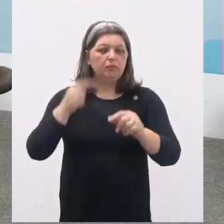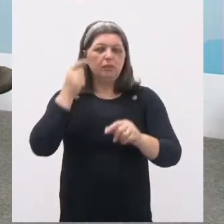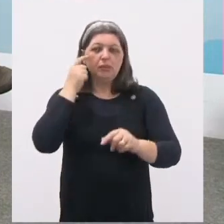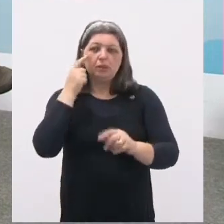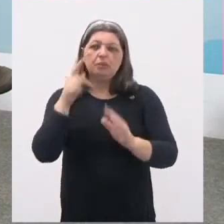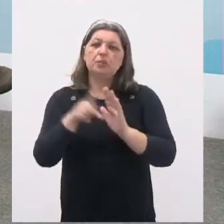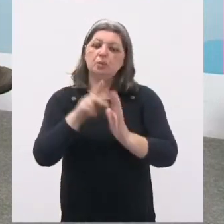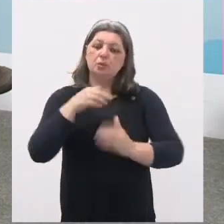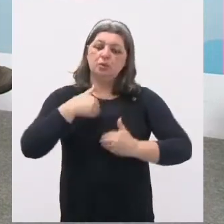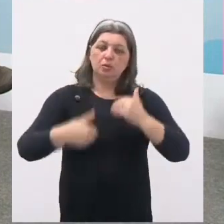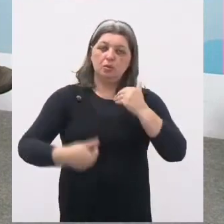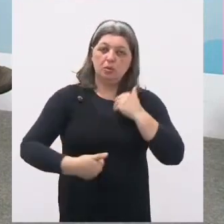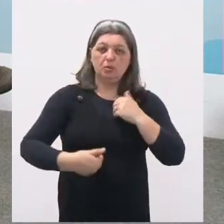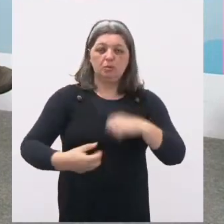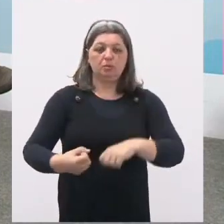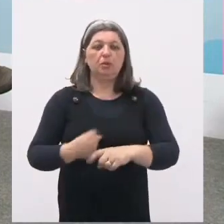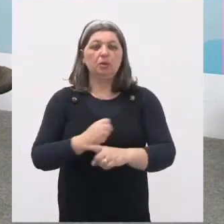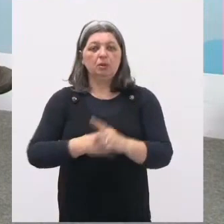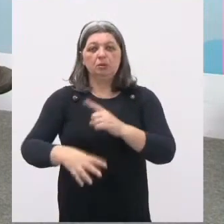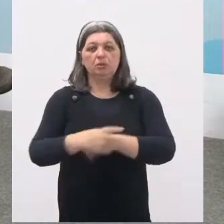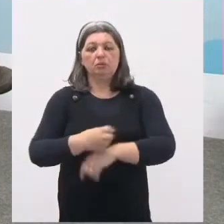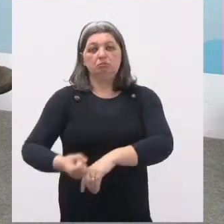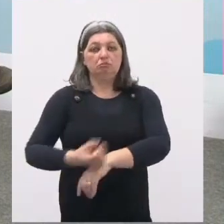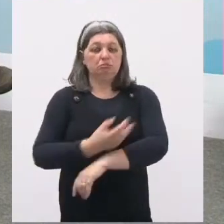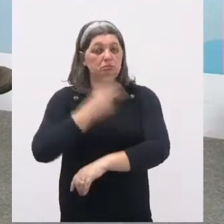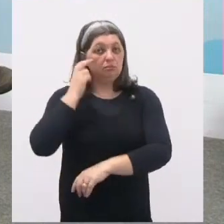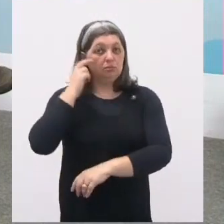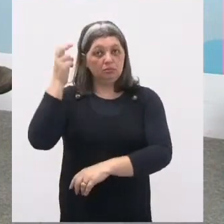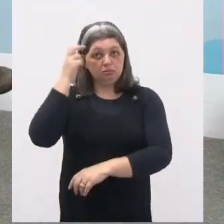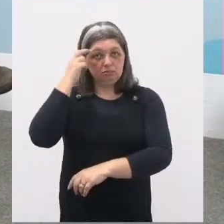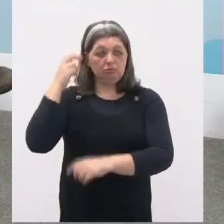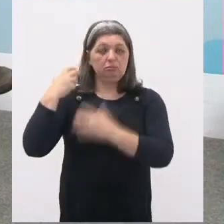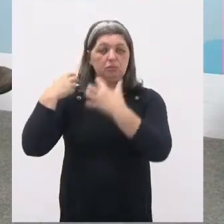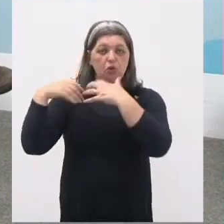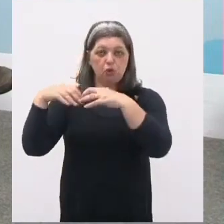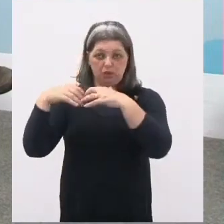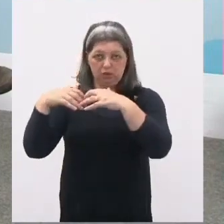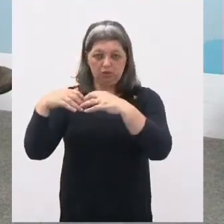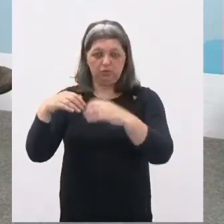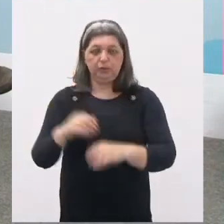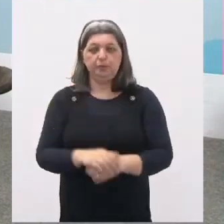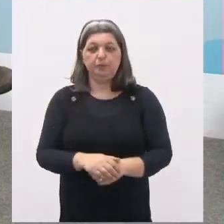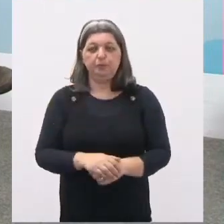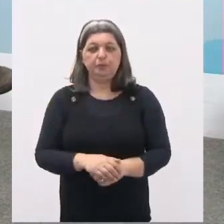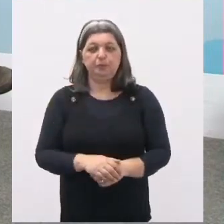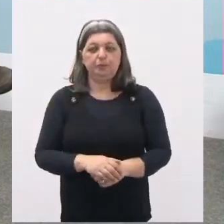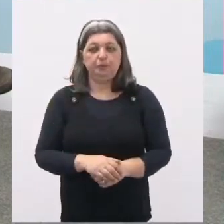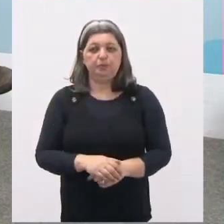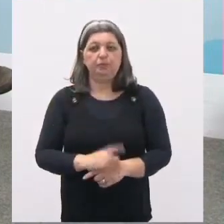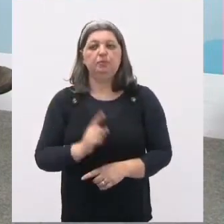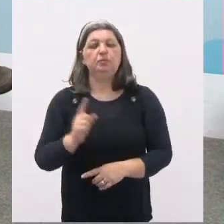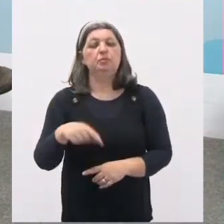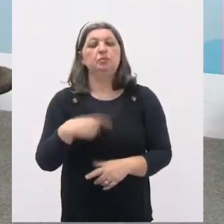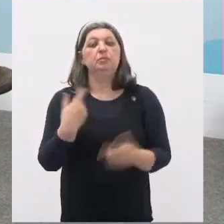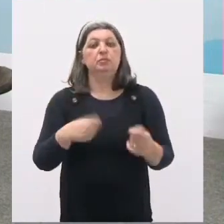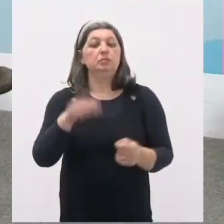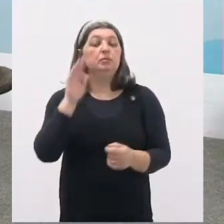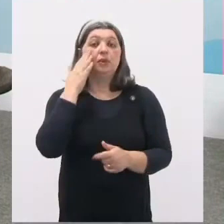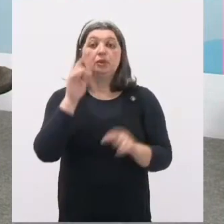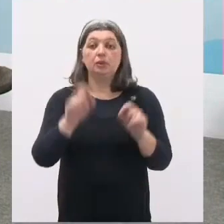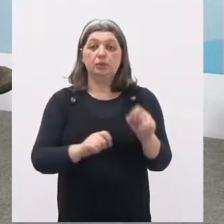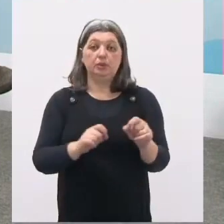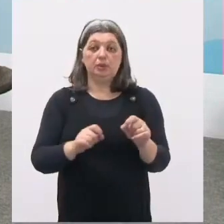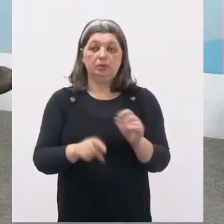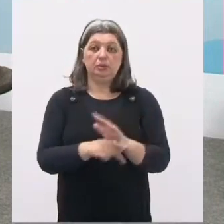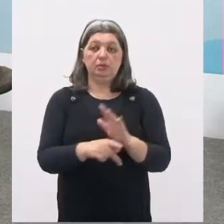esferas física, socioemocional, cultural, cognitiva, né? E a gente precisa entender também, Marcelo, que